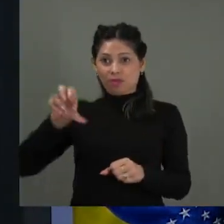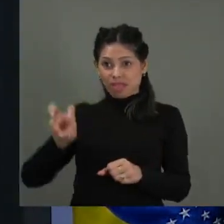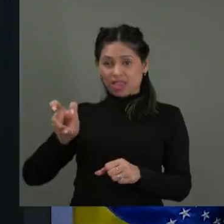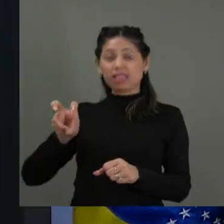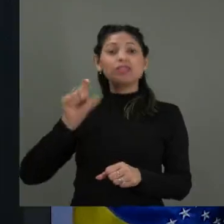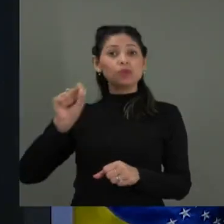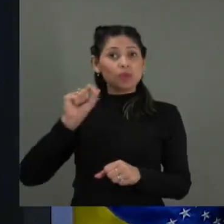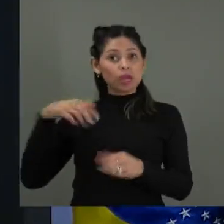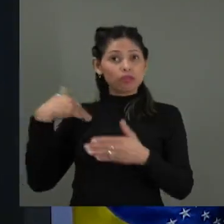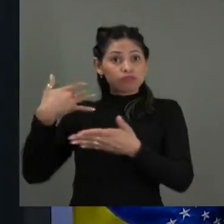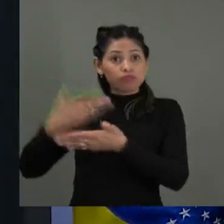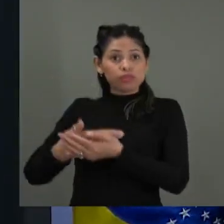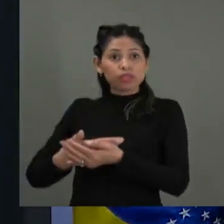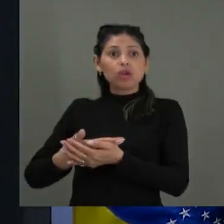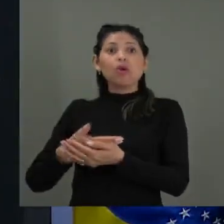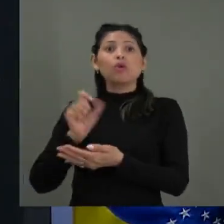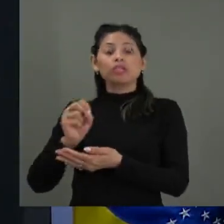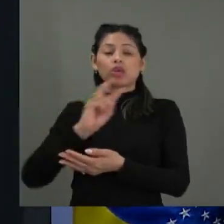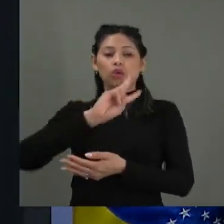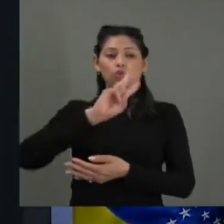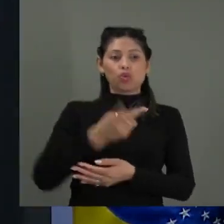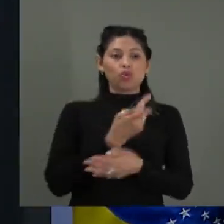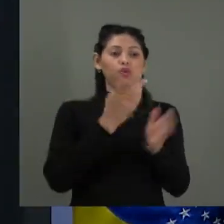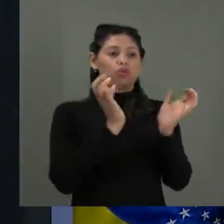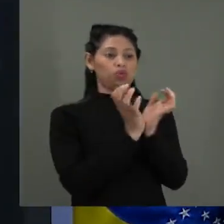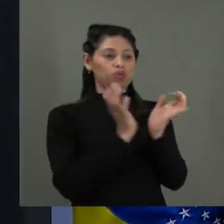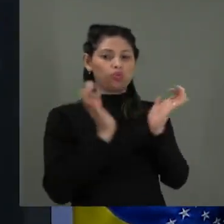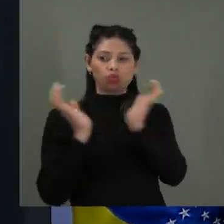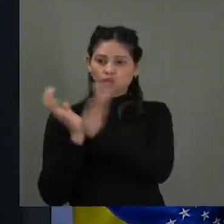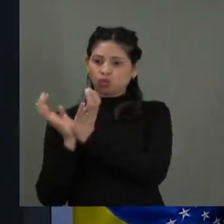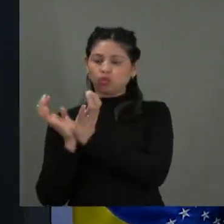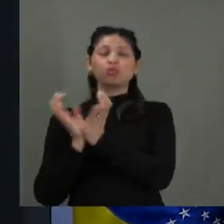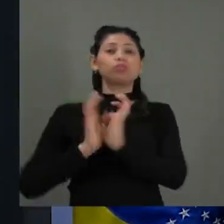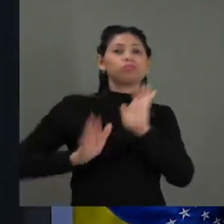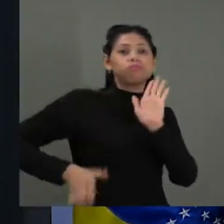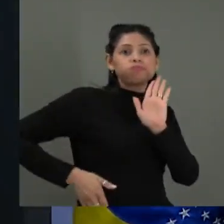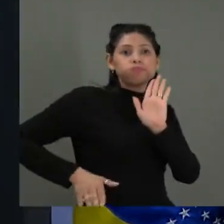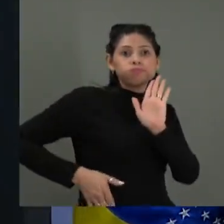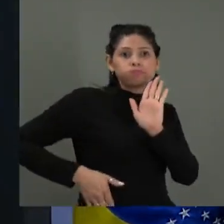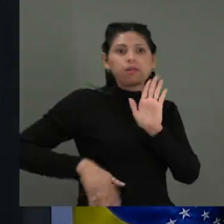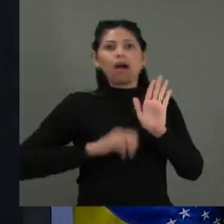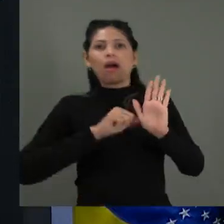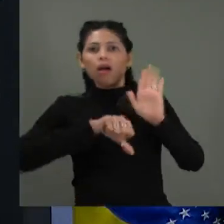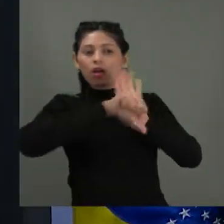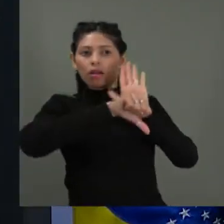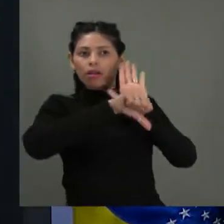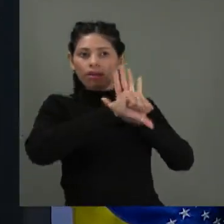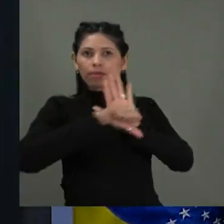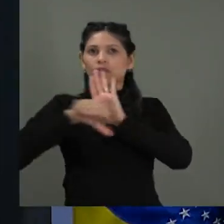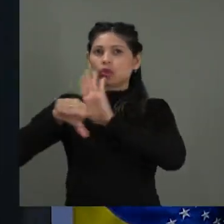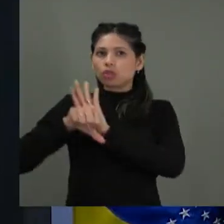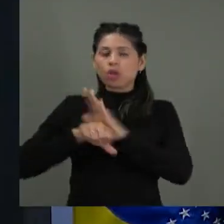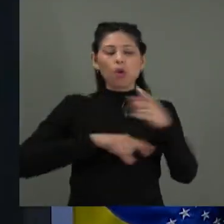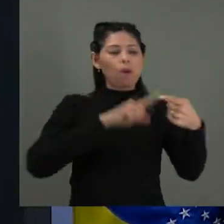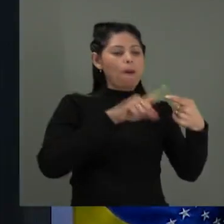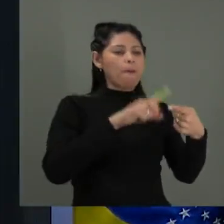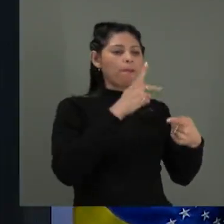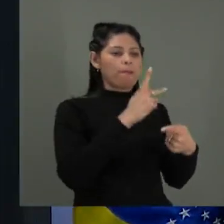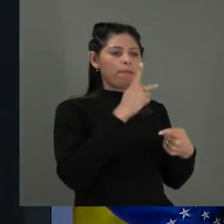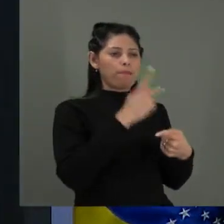de 2 poderosas facções criminosas, o Comando Vermelho e o PCC.